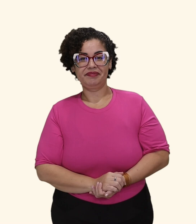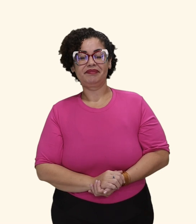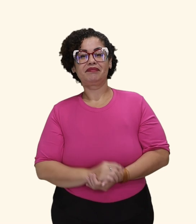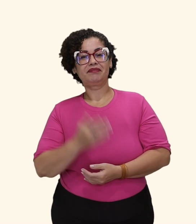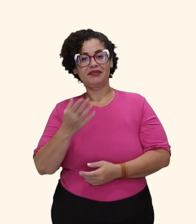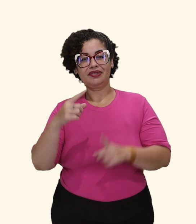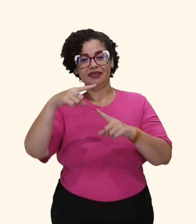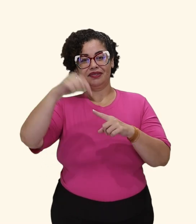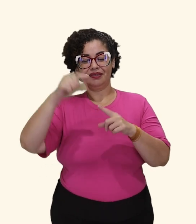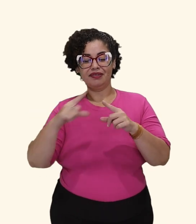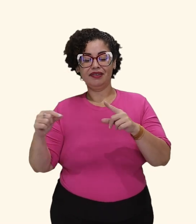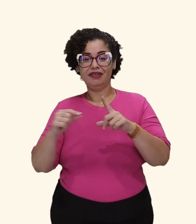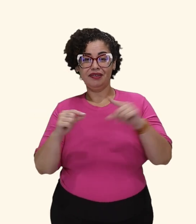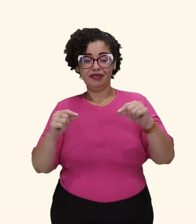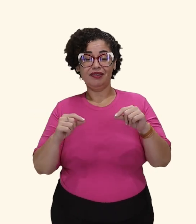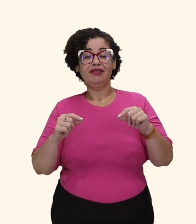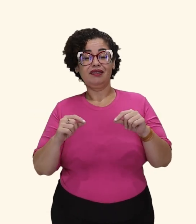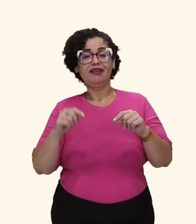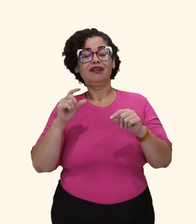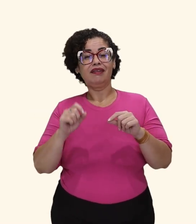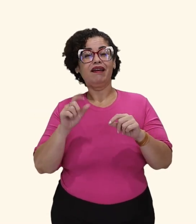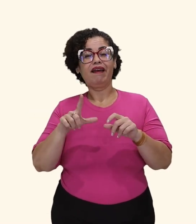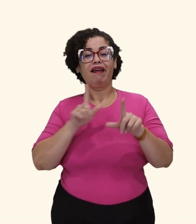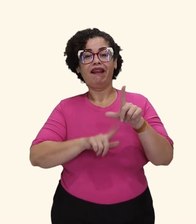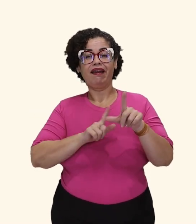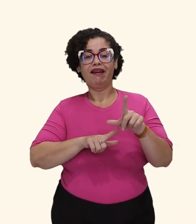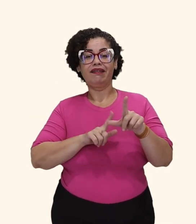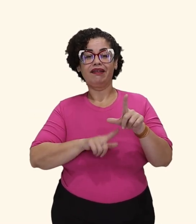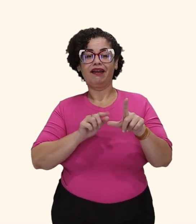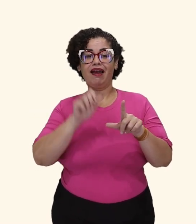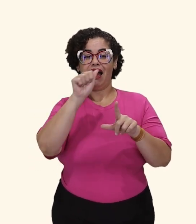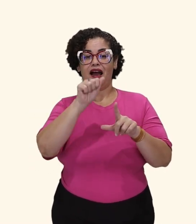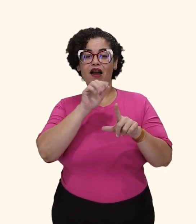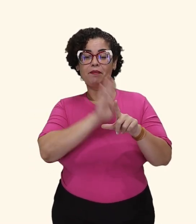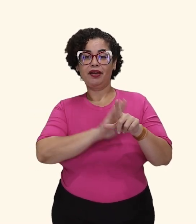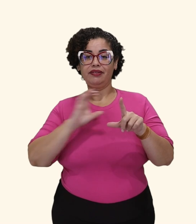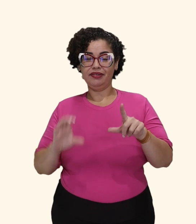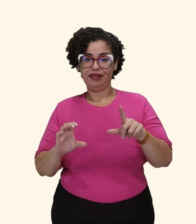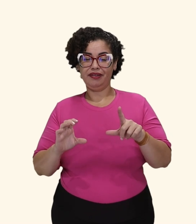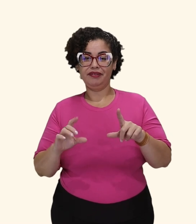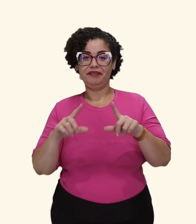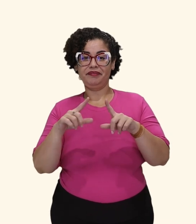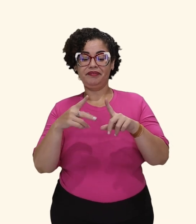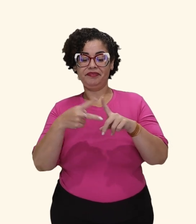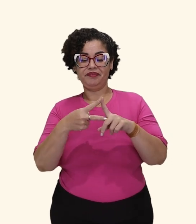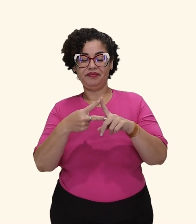Os vértices aqui eles são marcados por letras, como A, B e C.